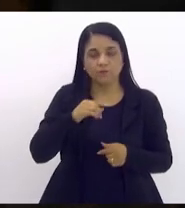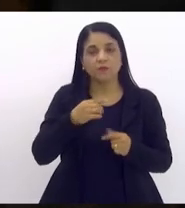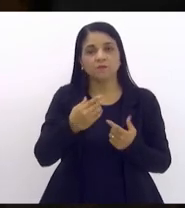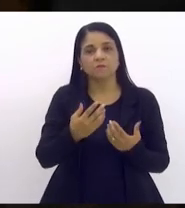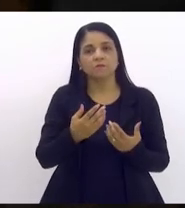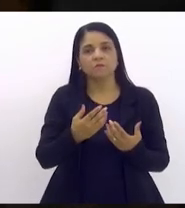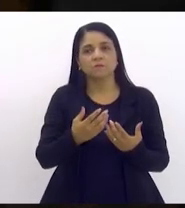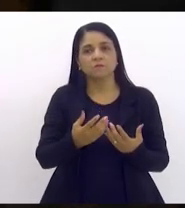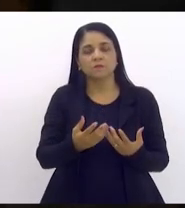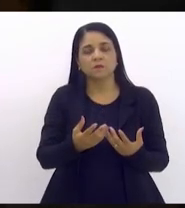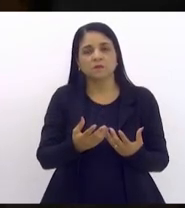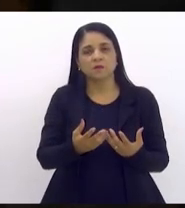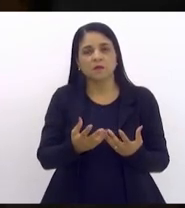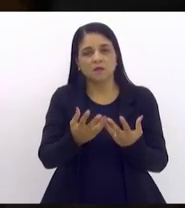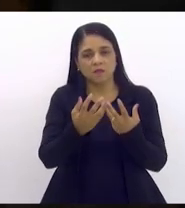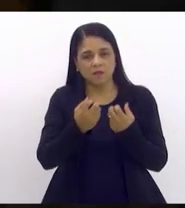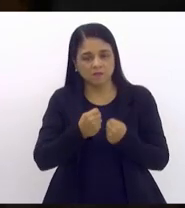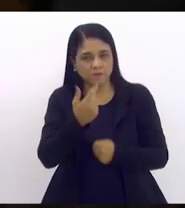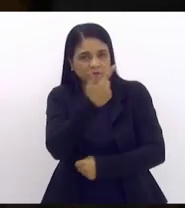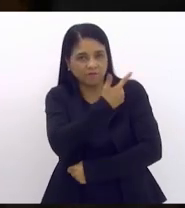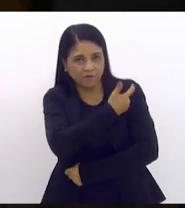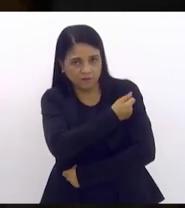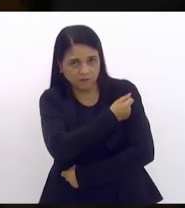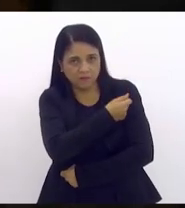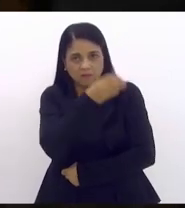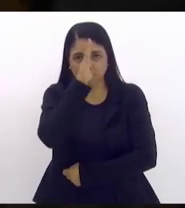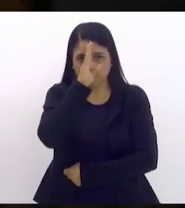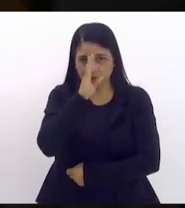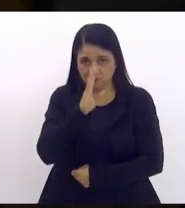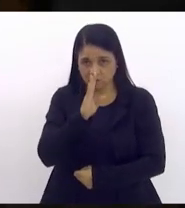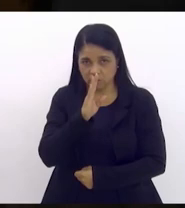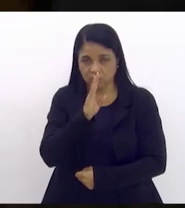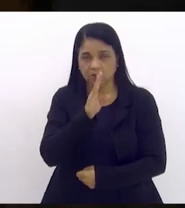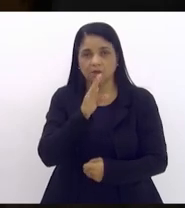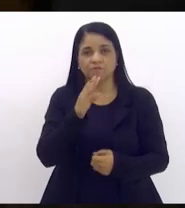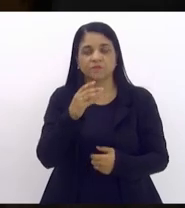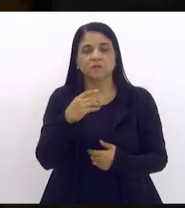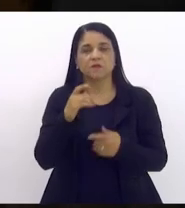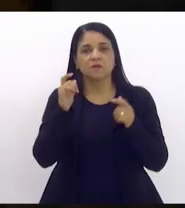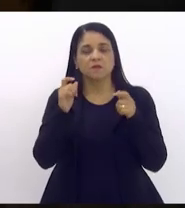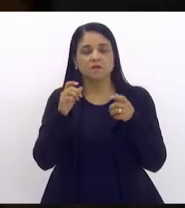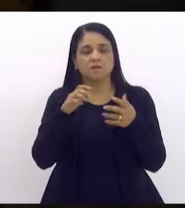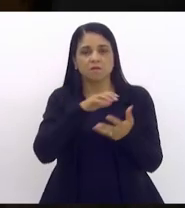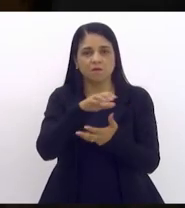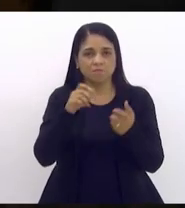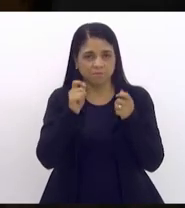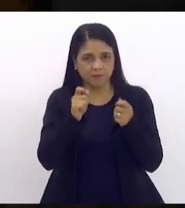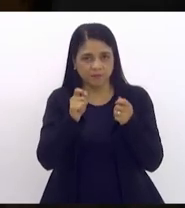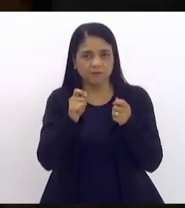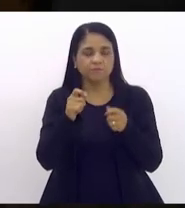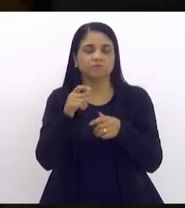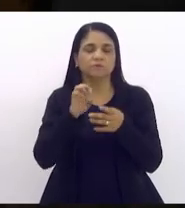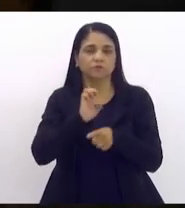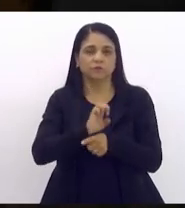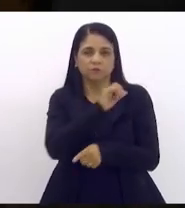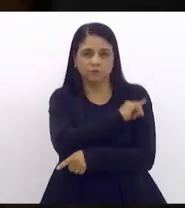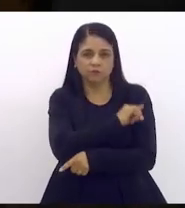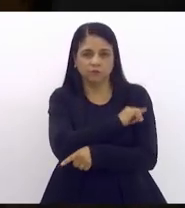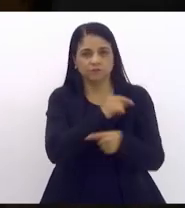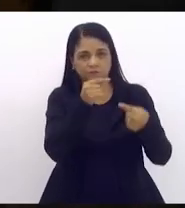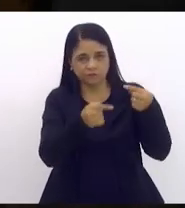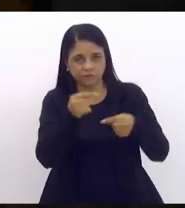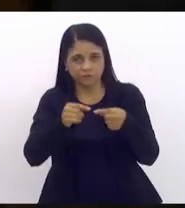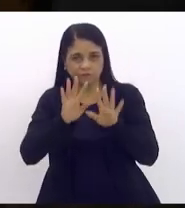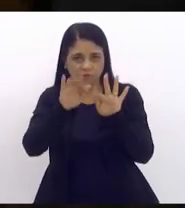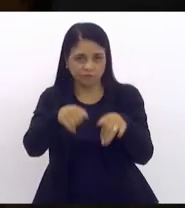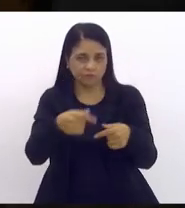receber gratuitamente vacinas oferecidas em campanhas no Estado do Rio de Janeiro. Em discussão, não havendo quem queira